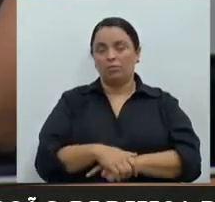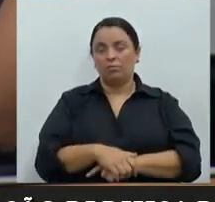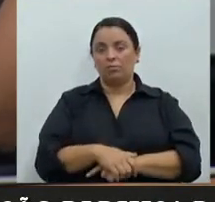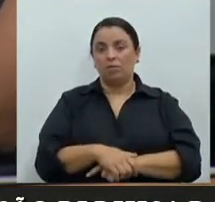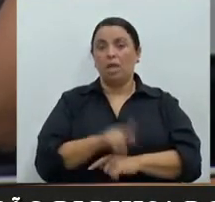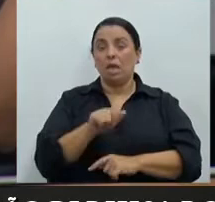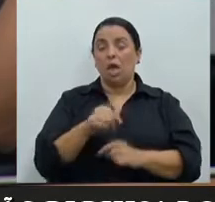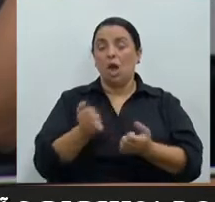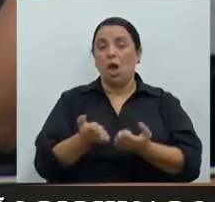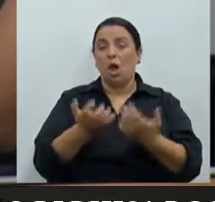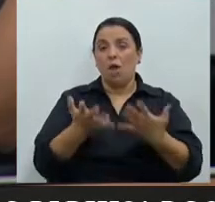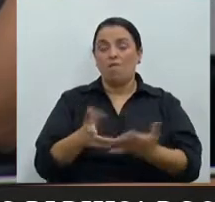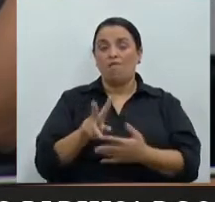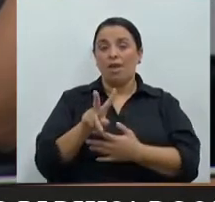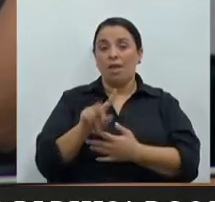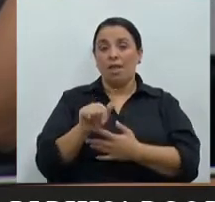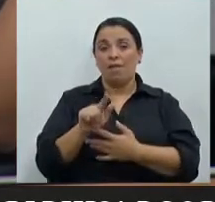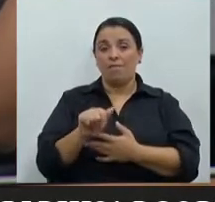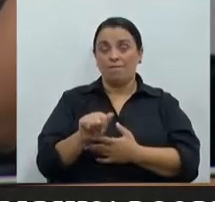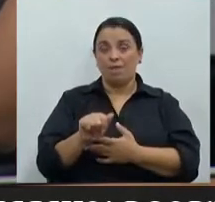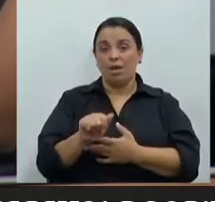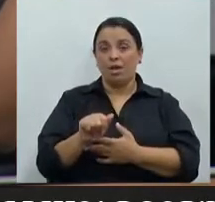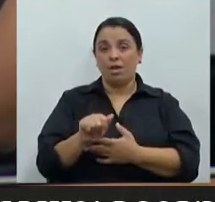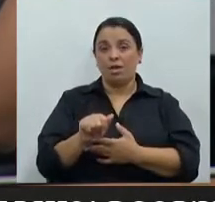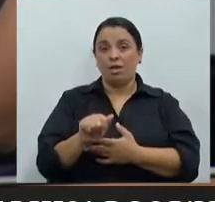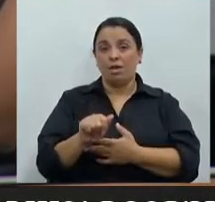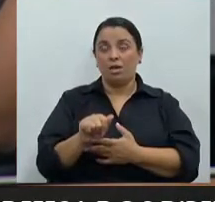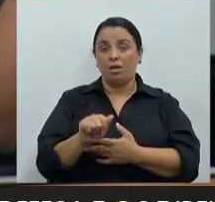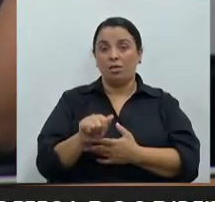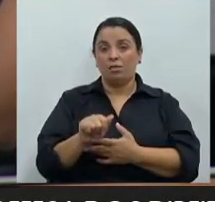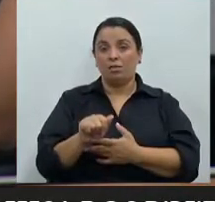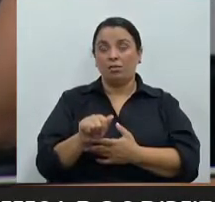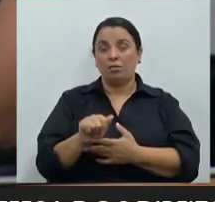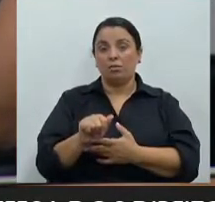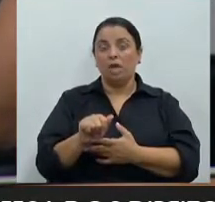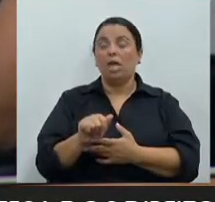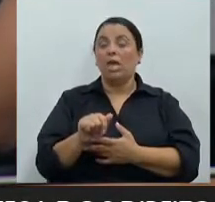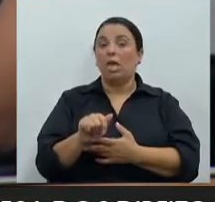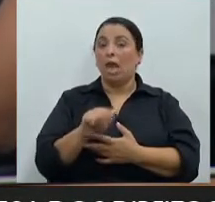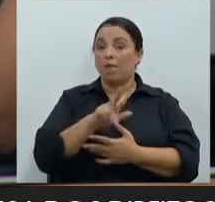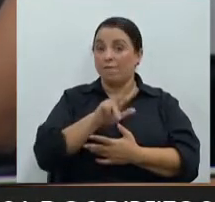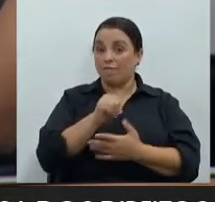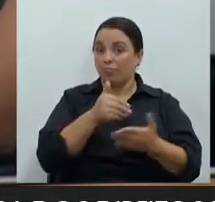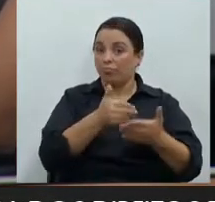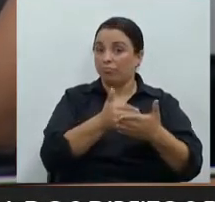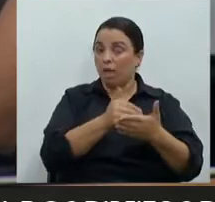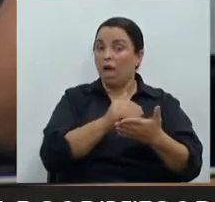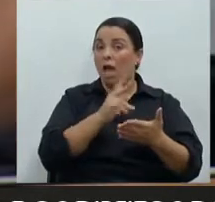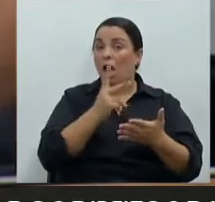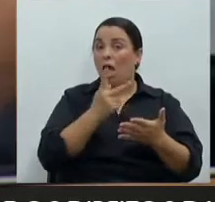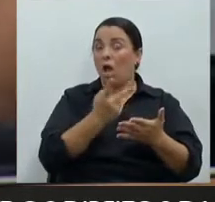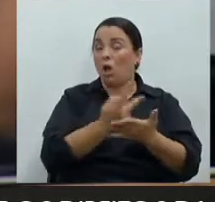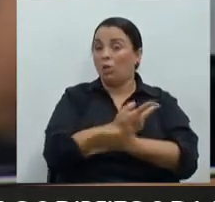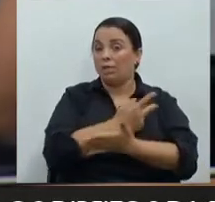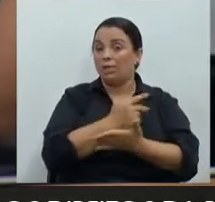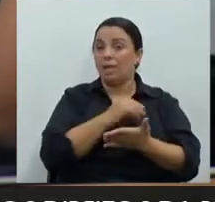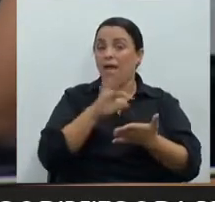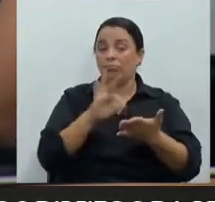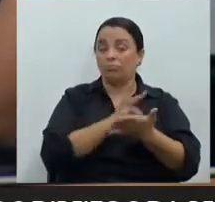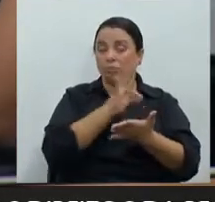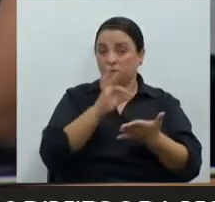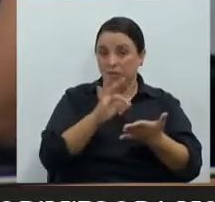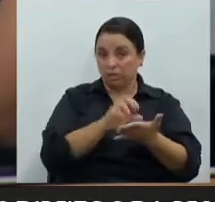da vaga. Há uma inscrição que começou dia 7 de abril e vai até dia 25, e tem, né,